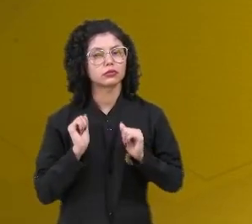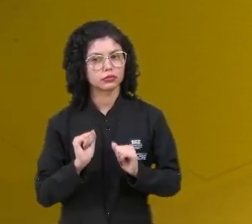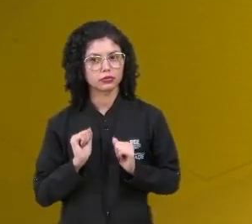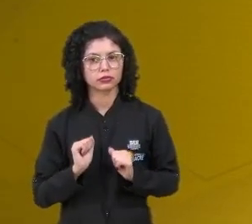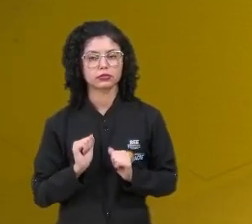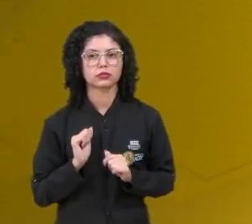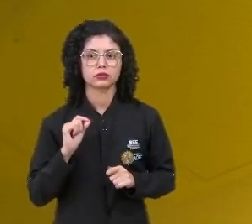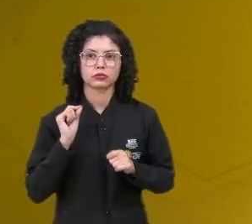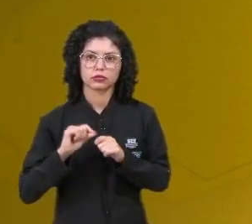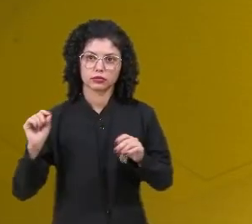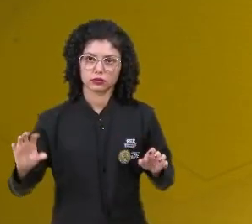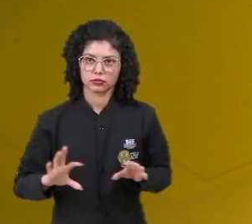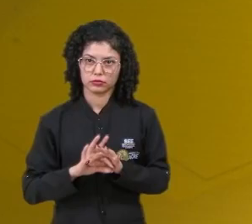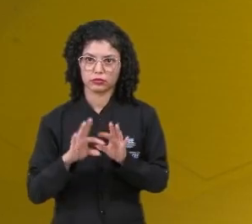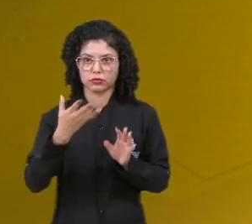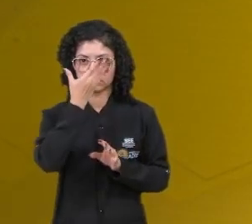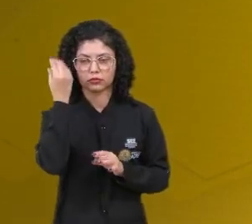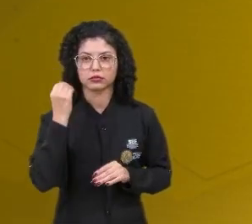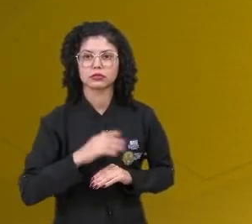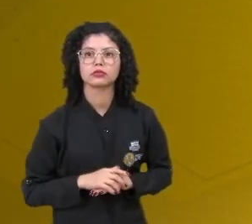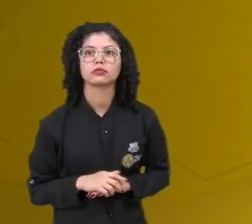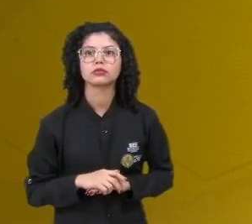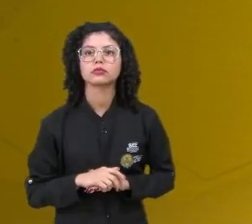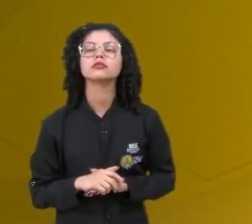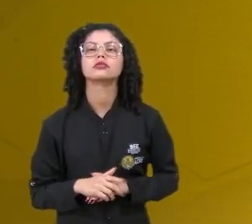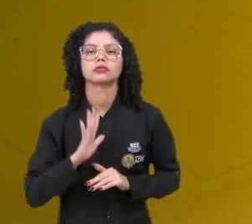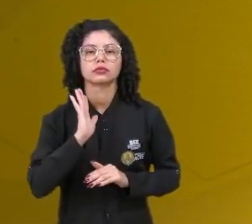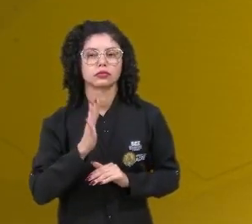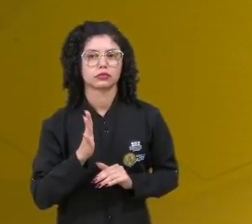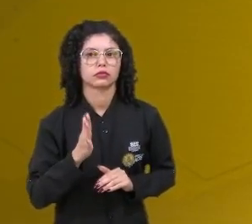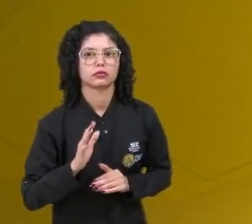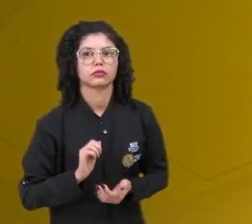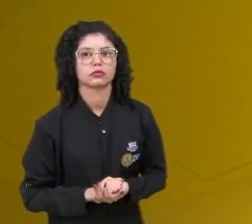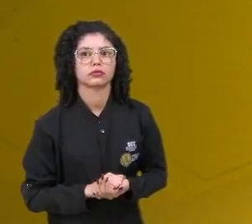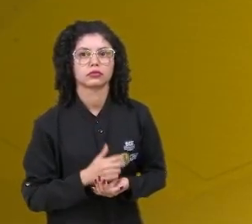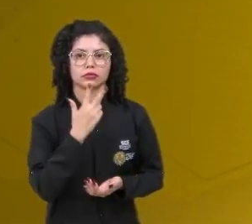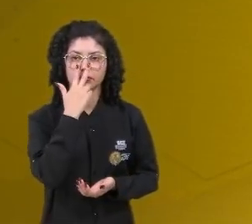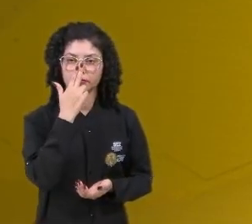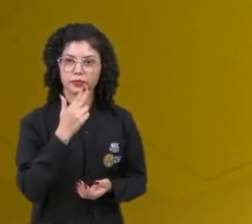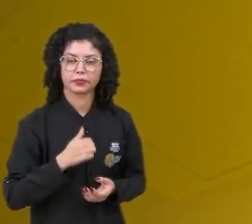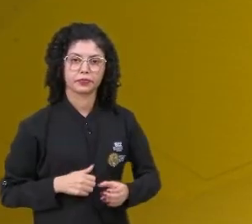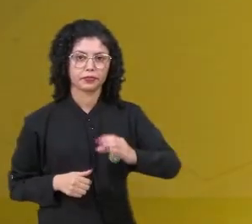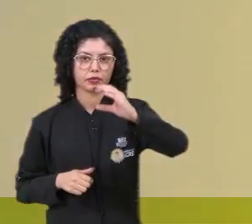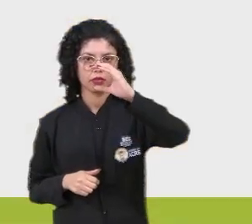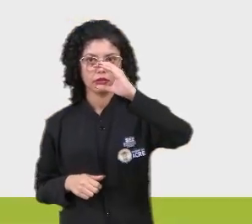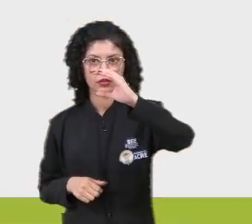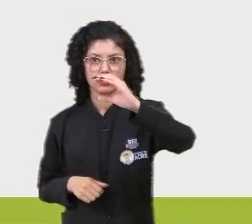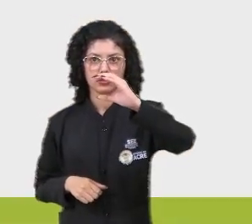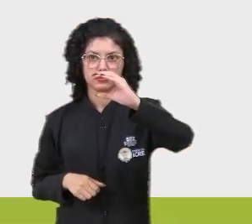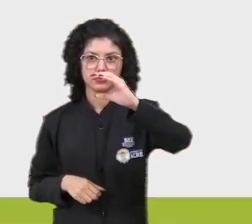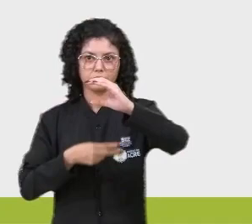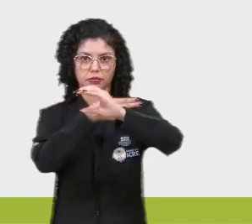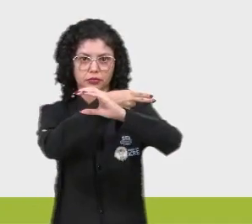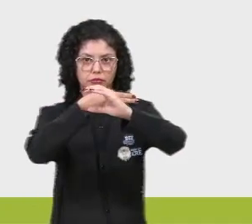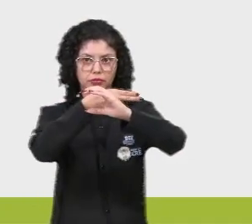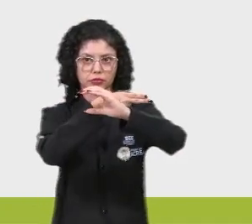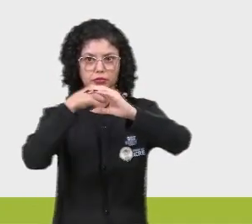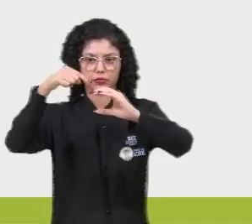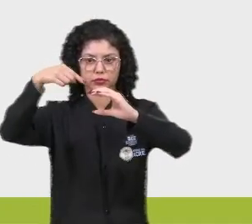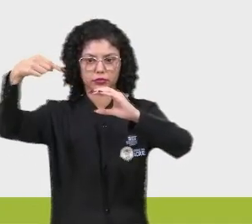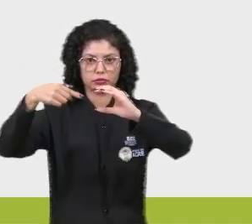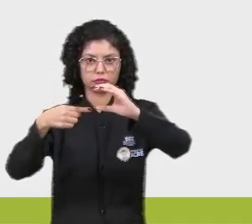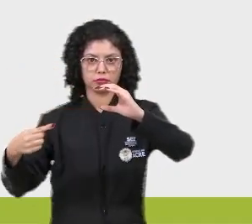muito bem fazer essa relação para não esquecer mais. Já na ligação, onde aparece uma dupla